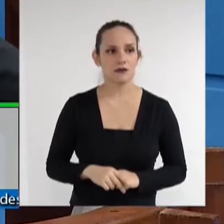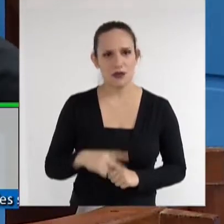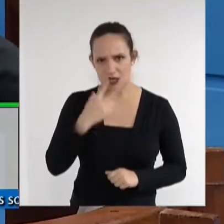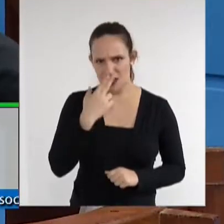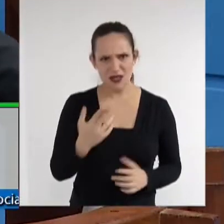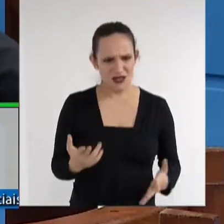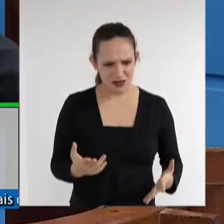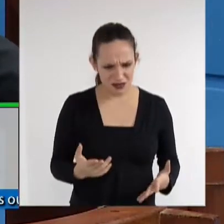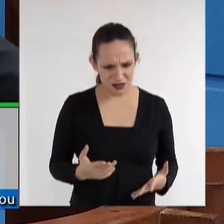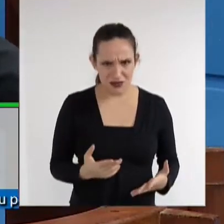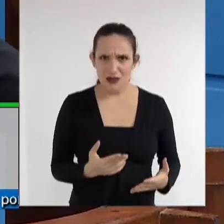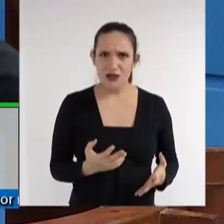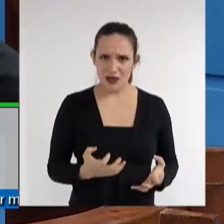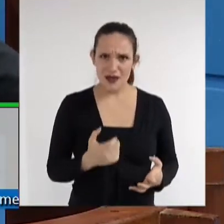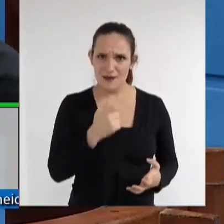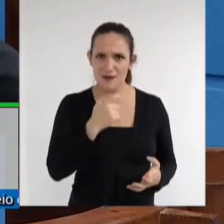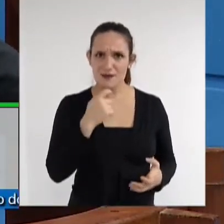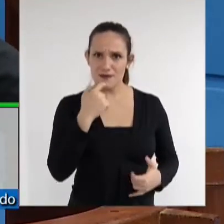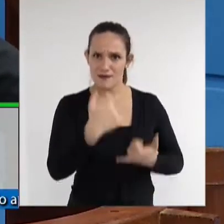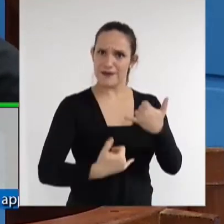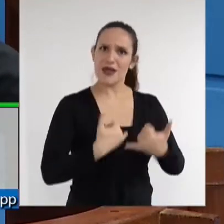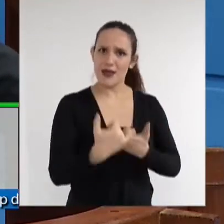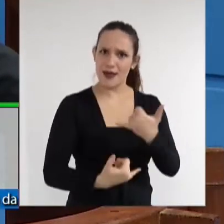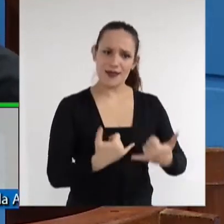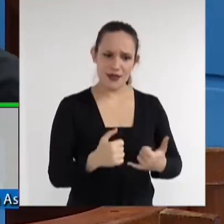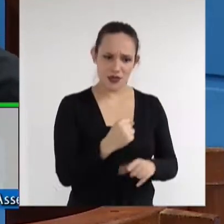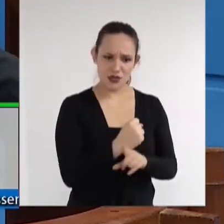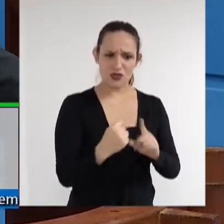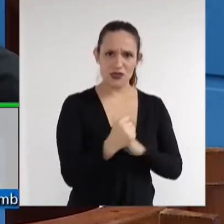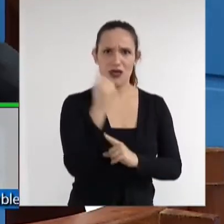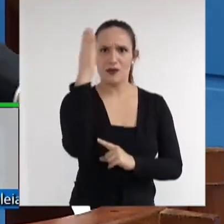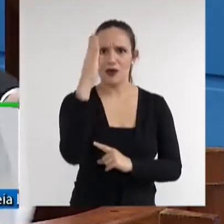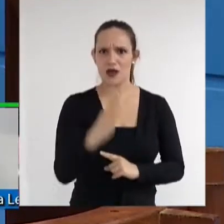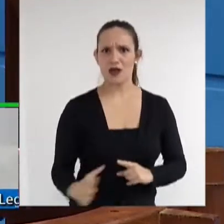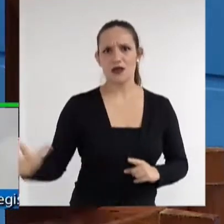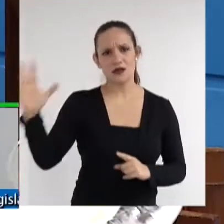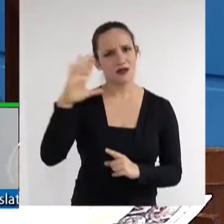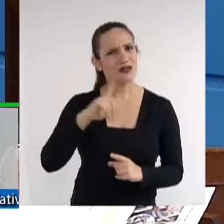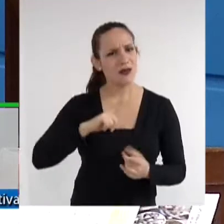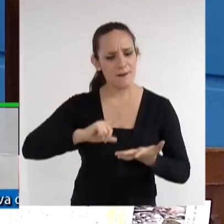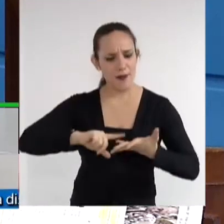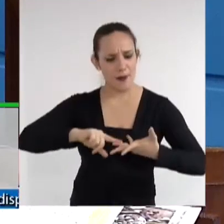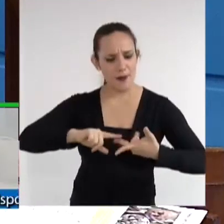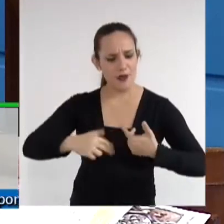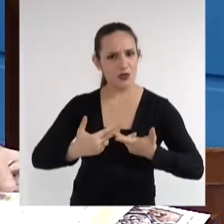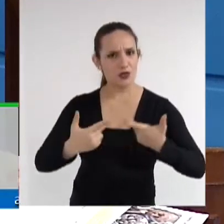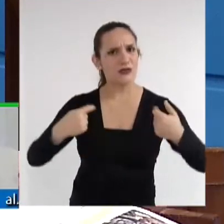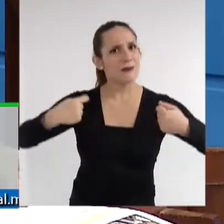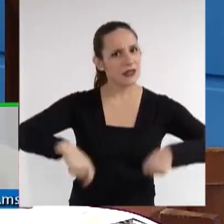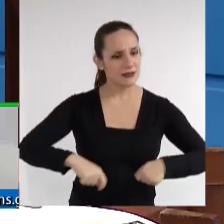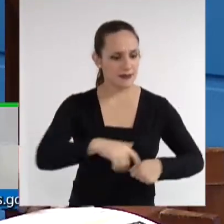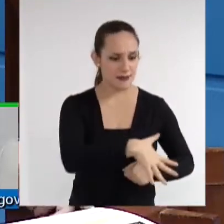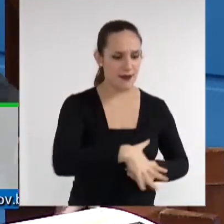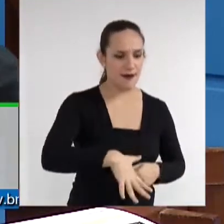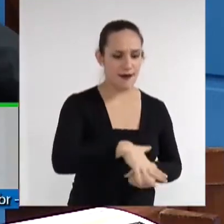afronta à sociedade brasileira. Quando a gente tem tantas necessidades na área da